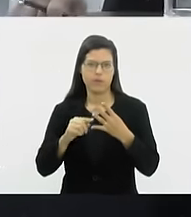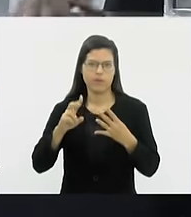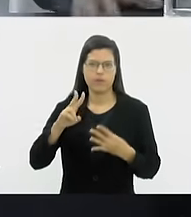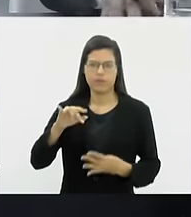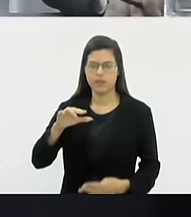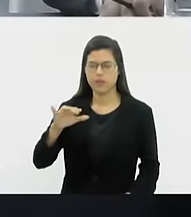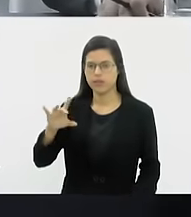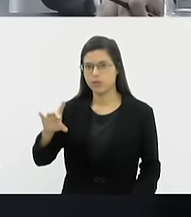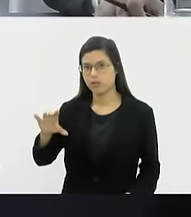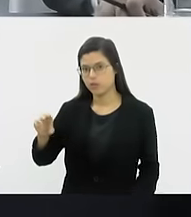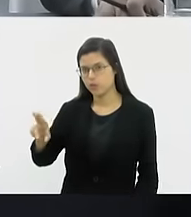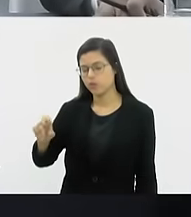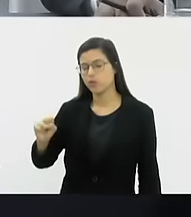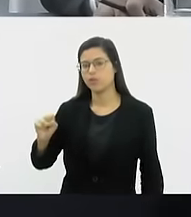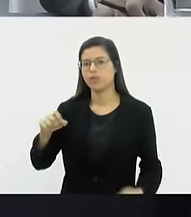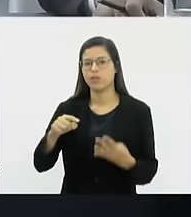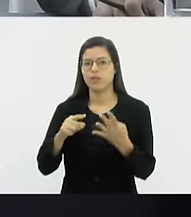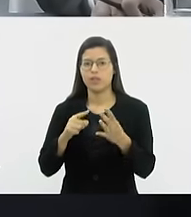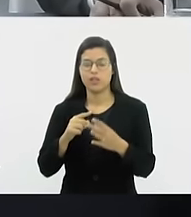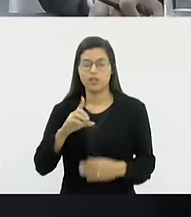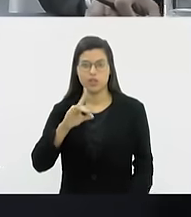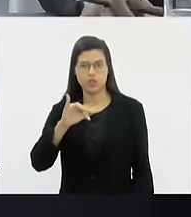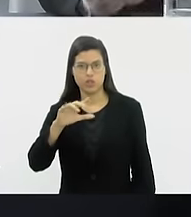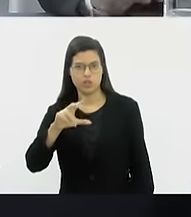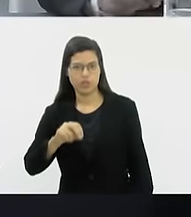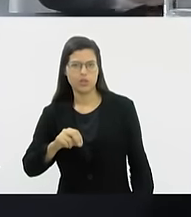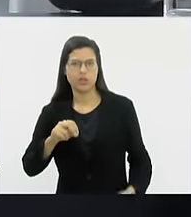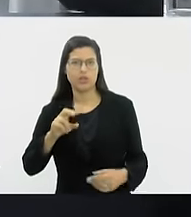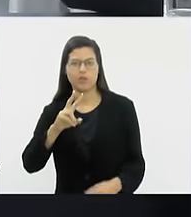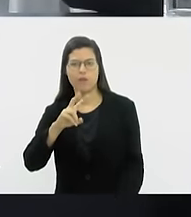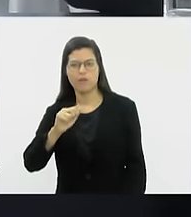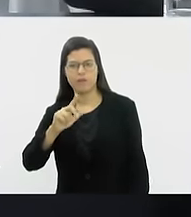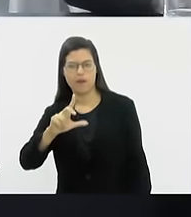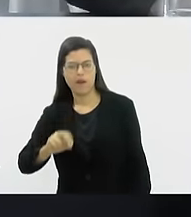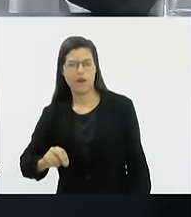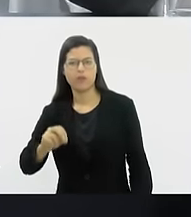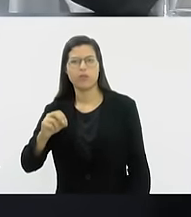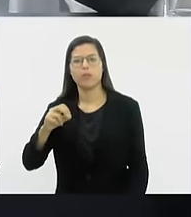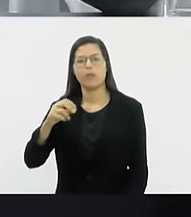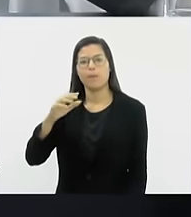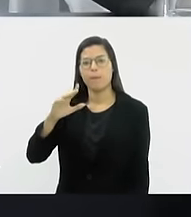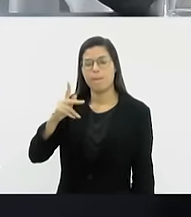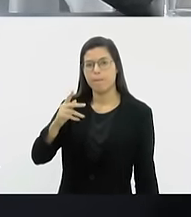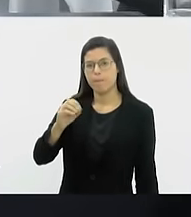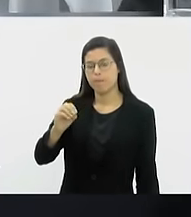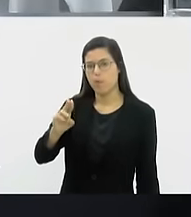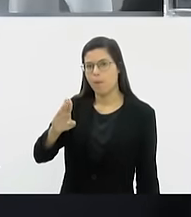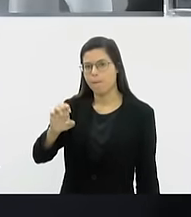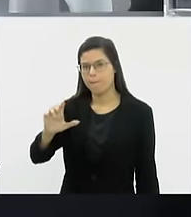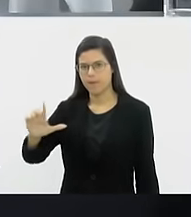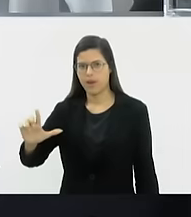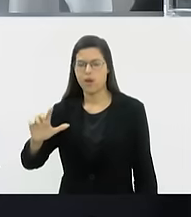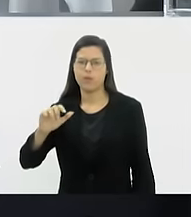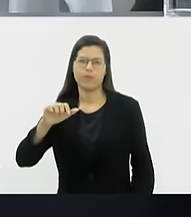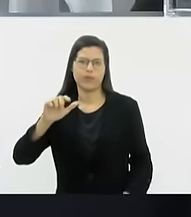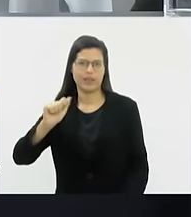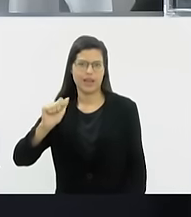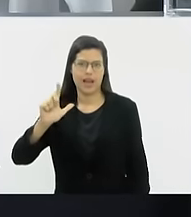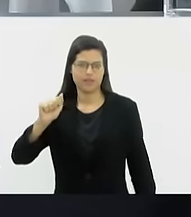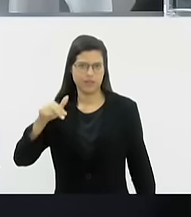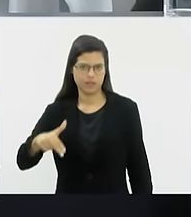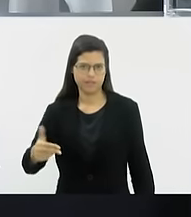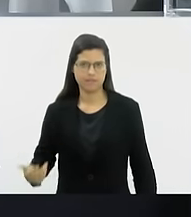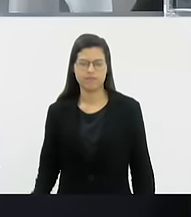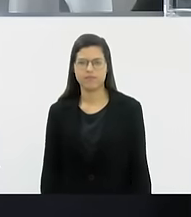Dino, deputado Dionísio Lins, deputado Valdo Ceasa, deputado Felipe Poubel, deputado Alan Lopes.